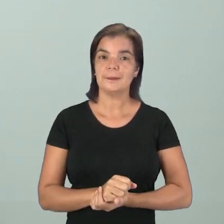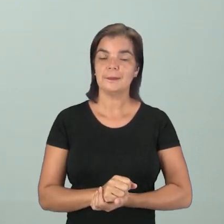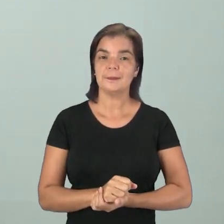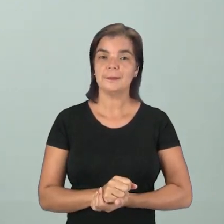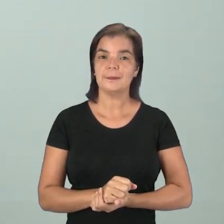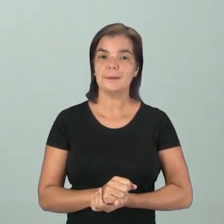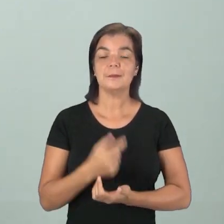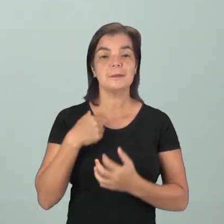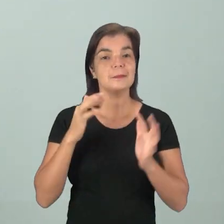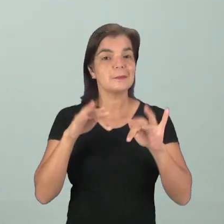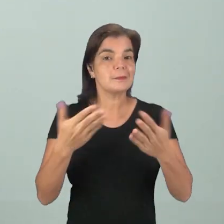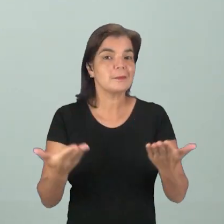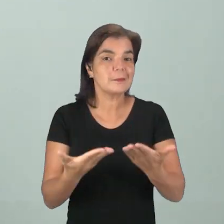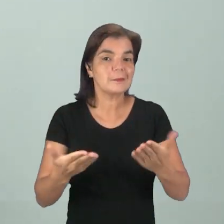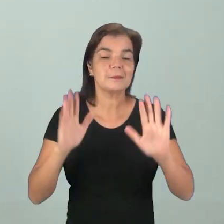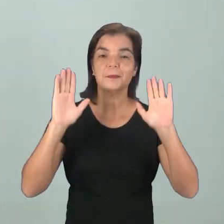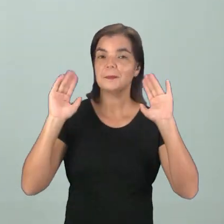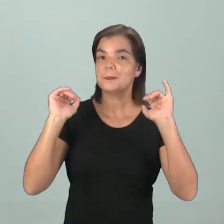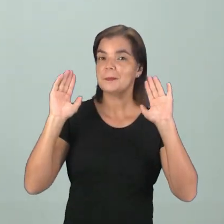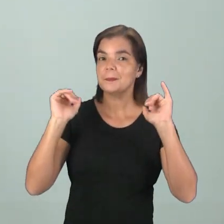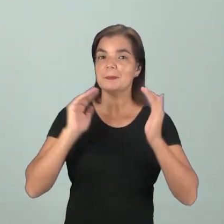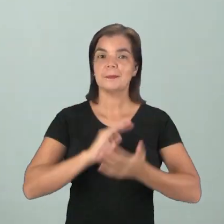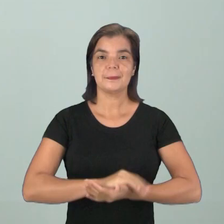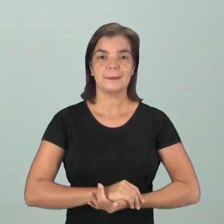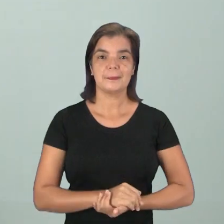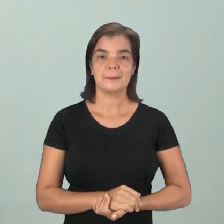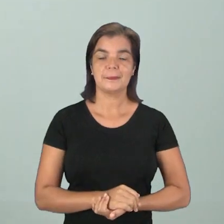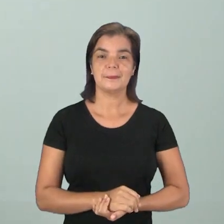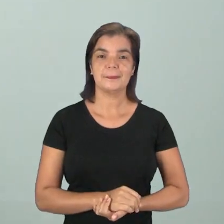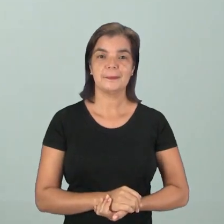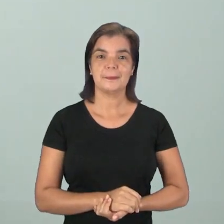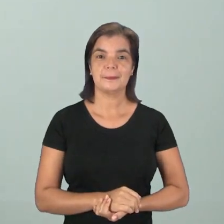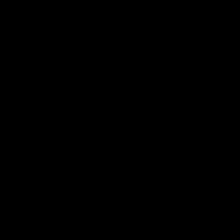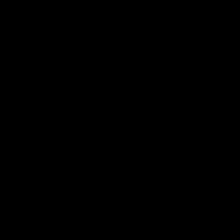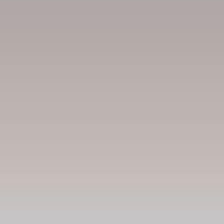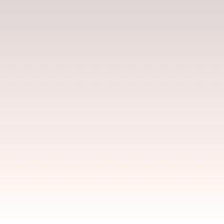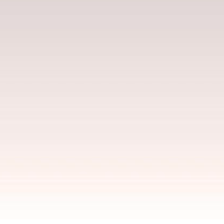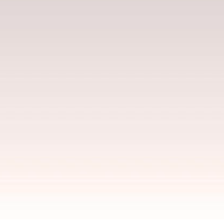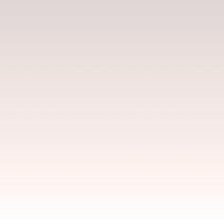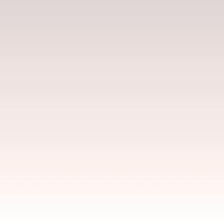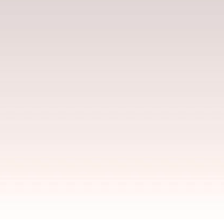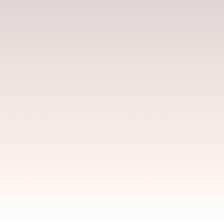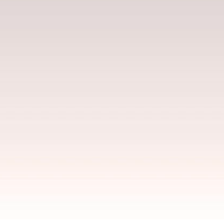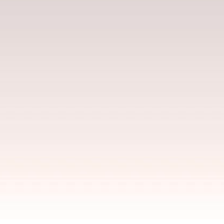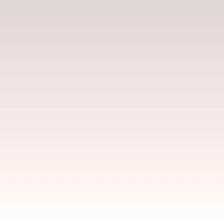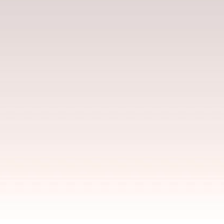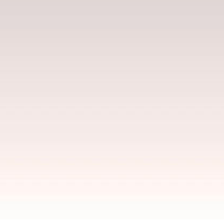Educação. A gente vai ficando por aqui e até uma próxima aula. Tchau, tchau!